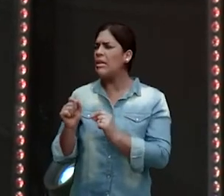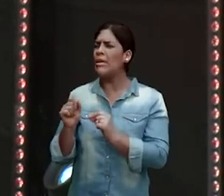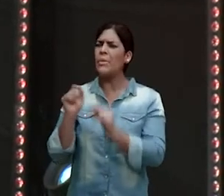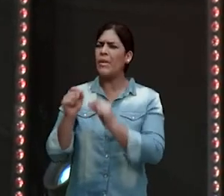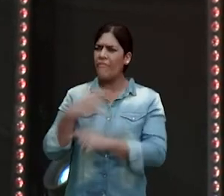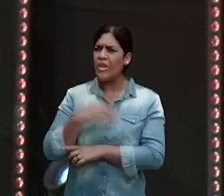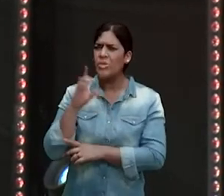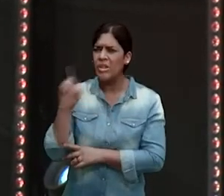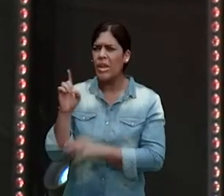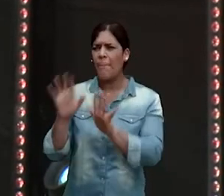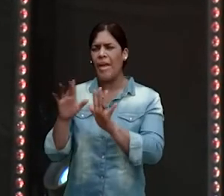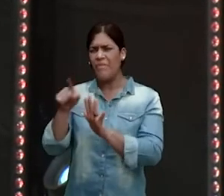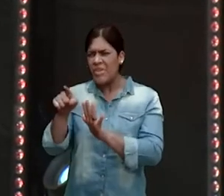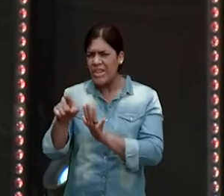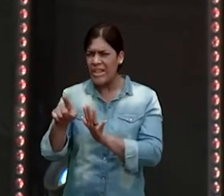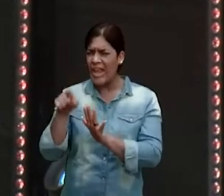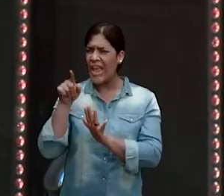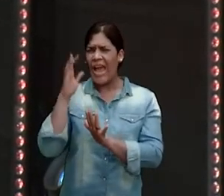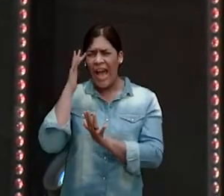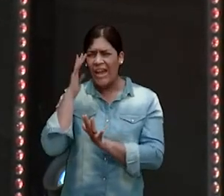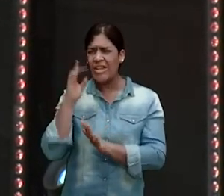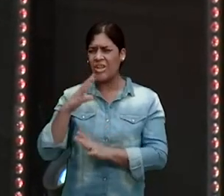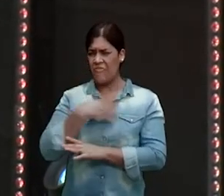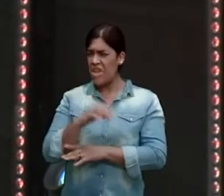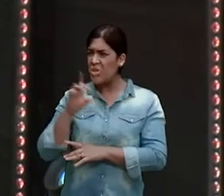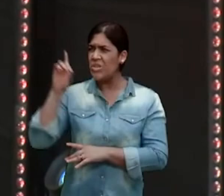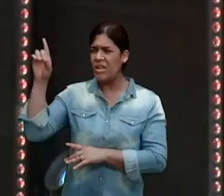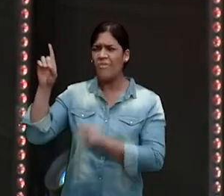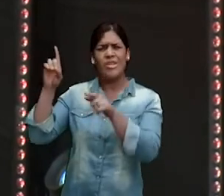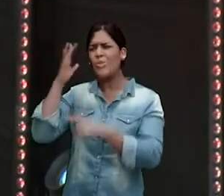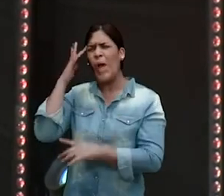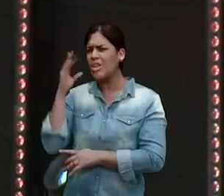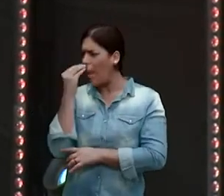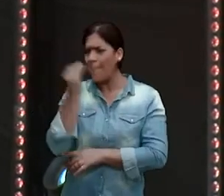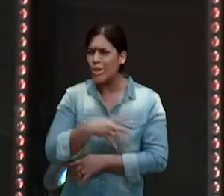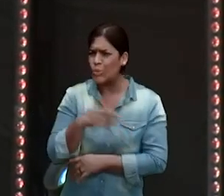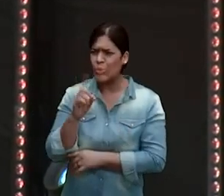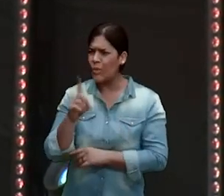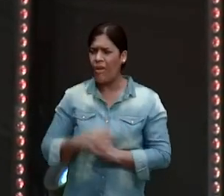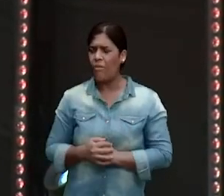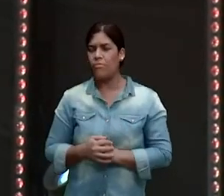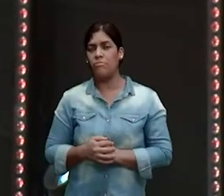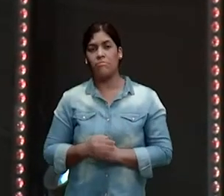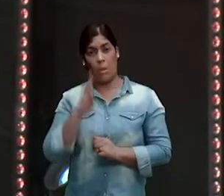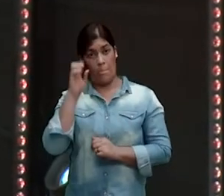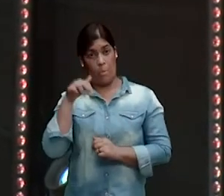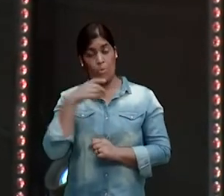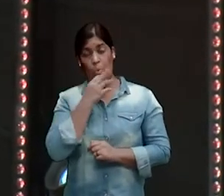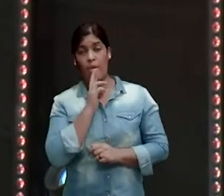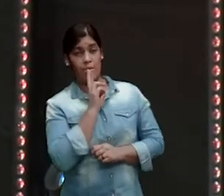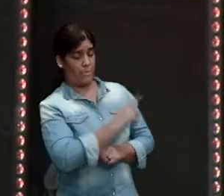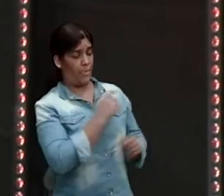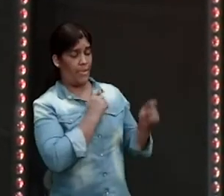que uma forçação demais não se eu não acho que isso é absurdo não aí o Bono respondeu para o